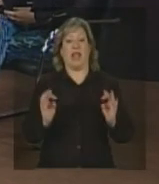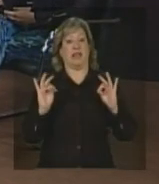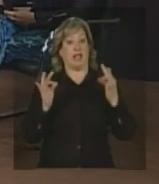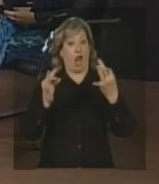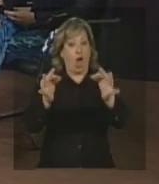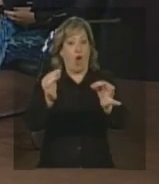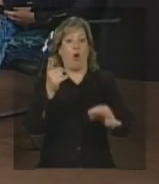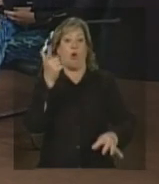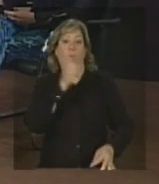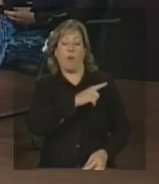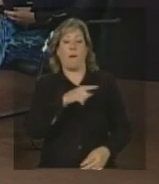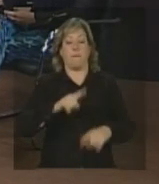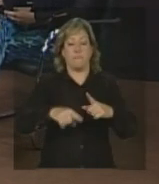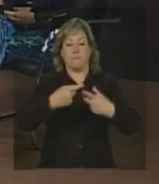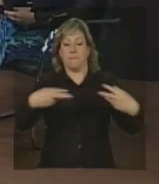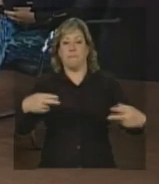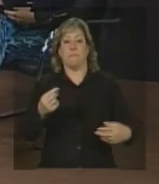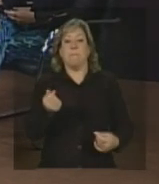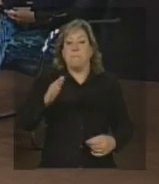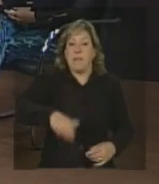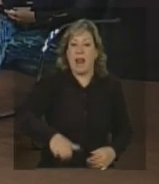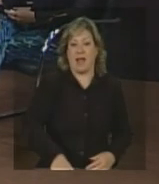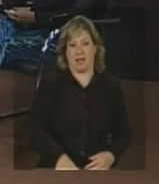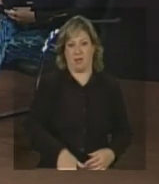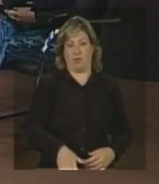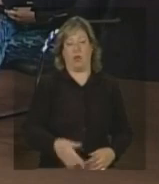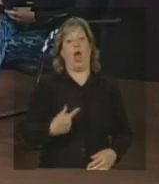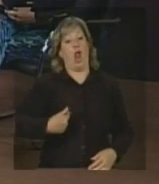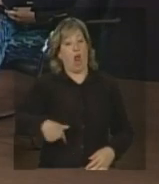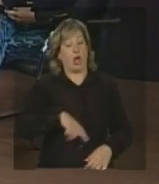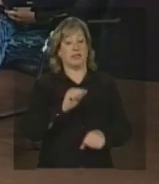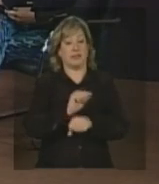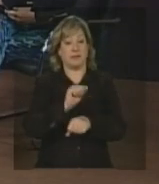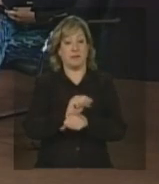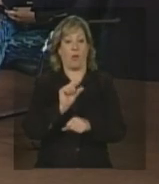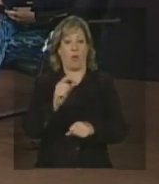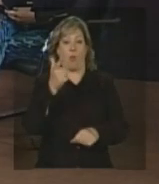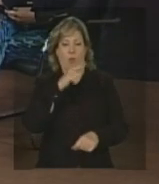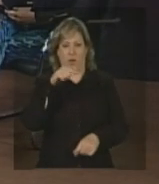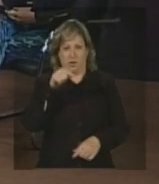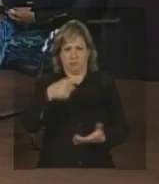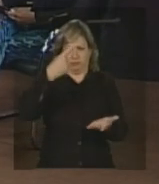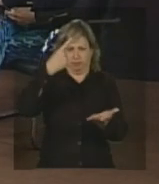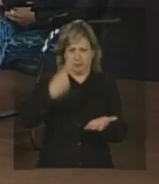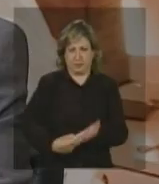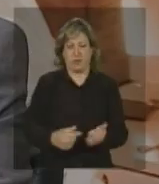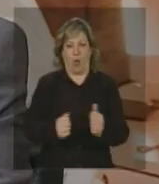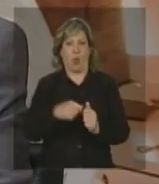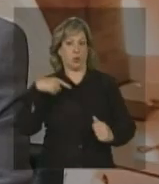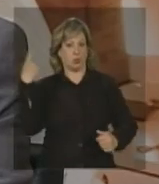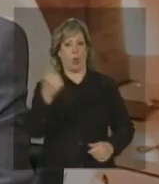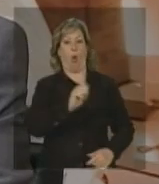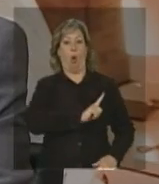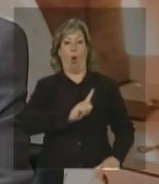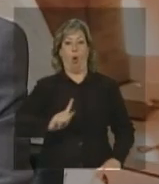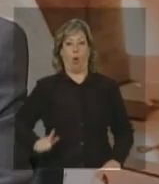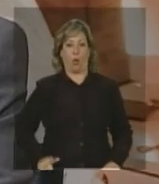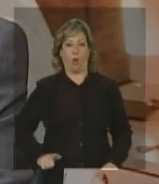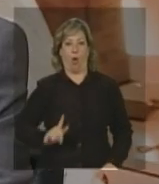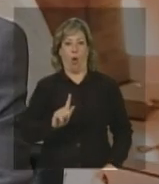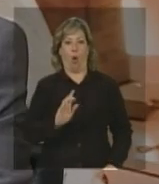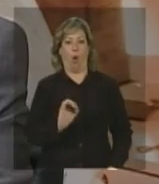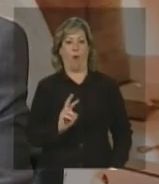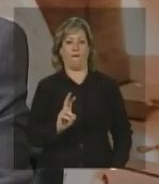tecnologias assistivas, esses produtos mais baratos. E aí a gente espera que com a pactuação feita com os governadores, eles